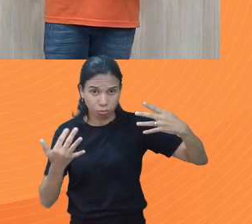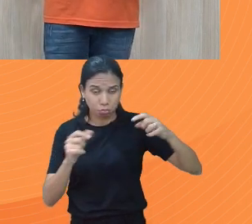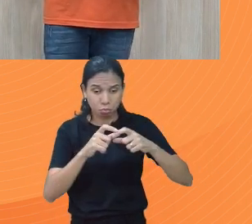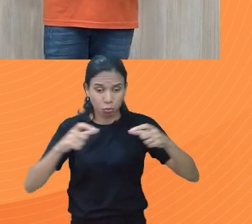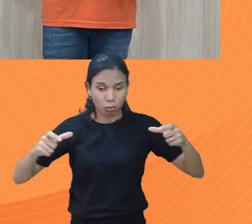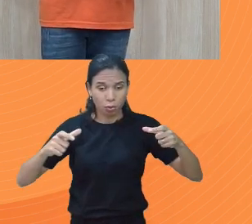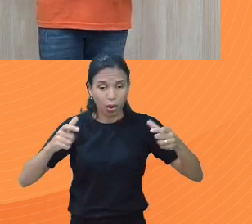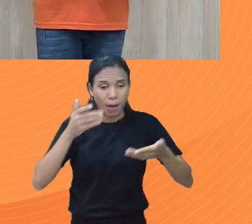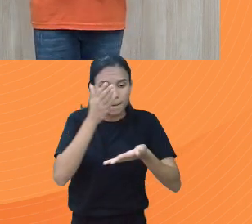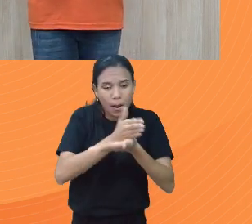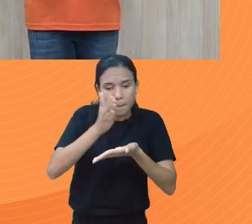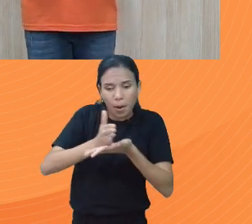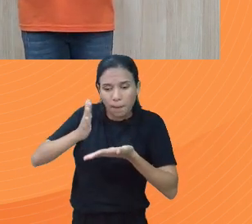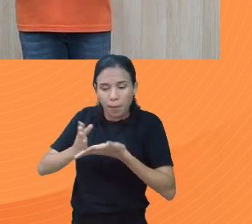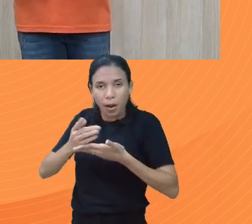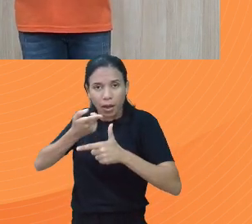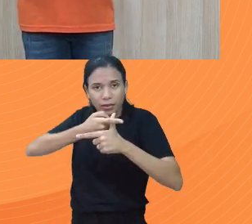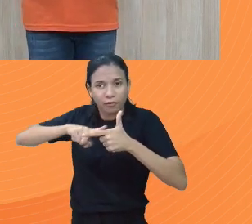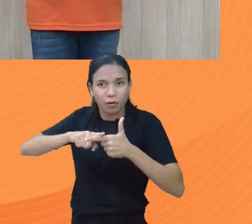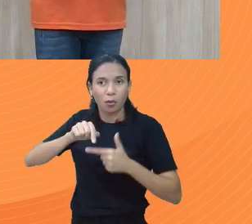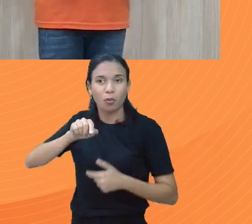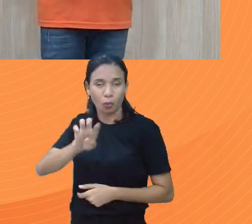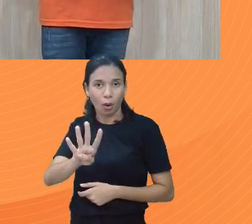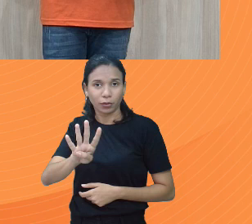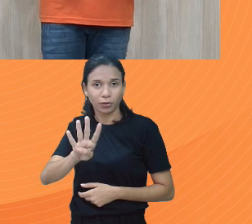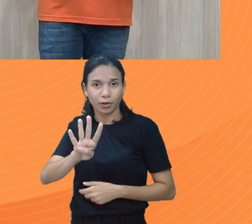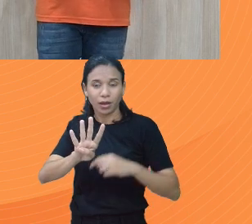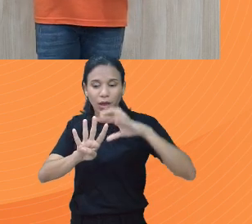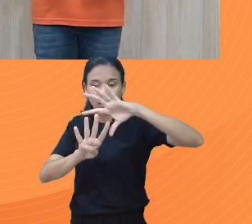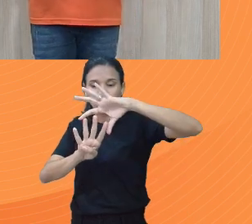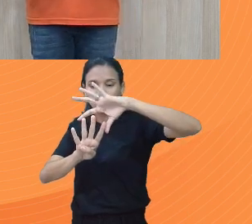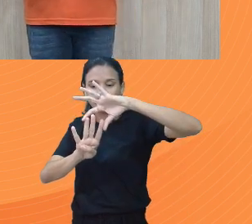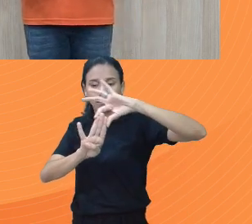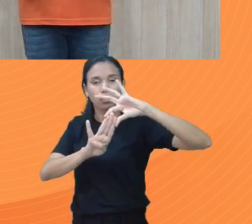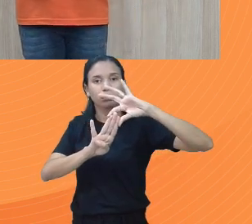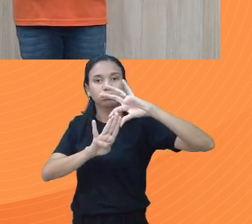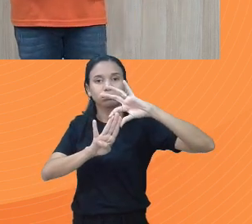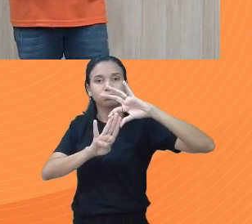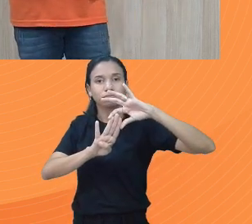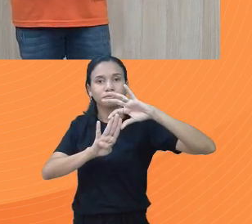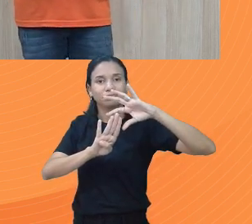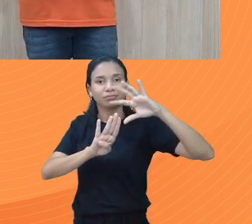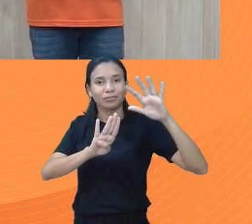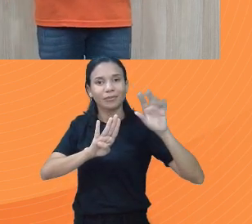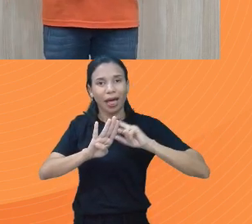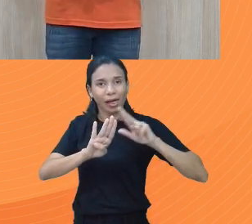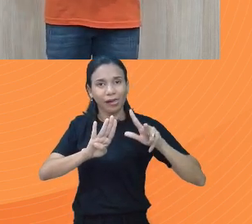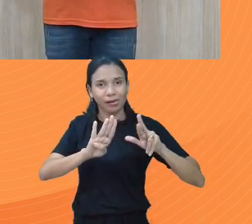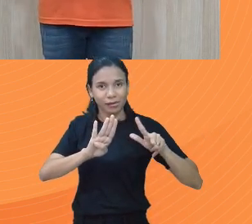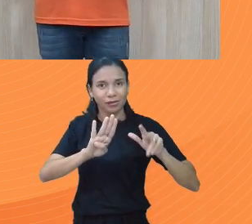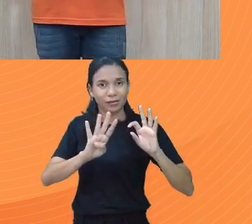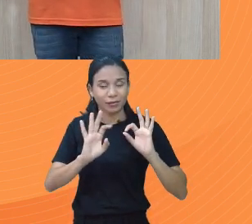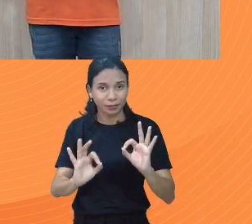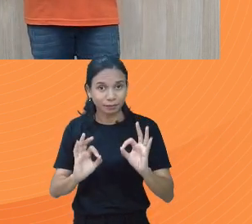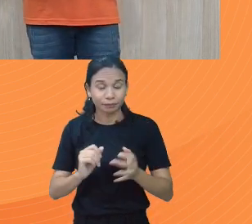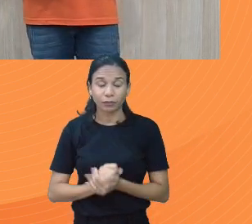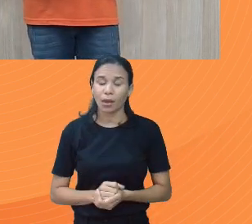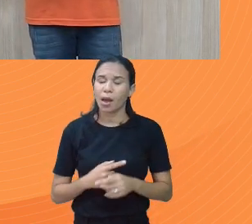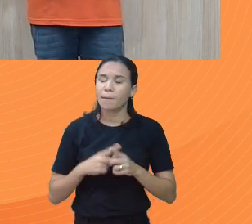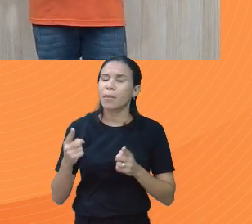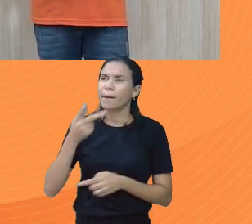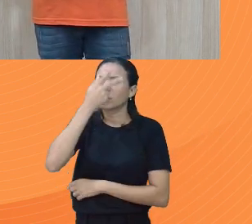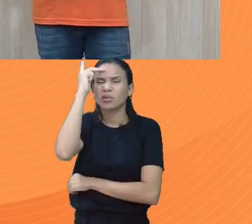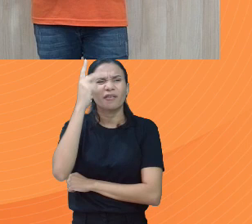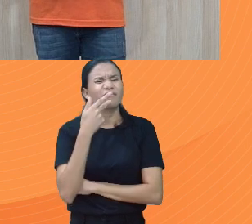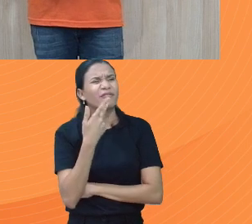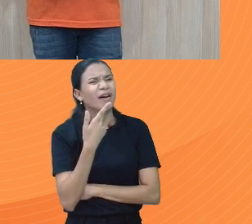4 partes iguais e que tem 3 dessas partes selecionadas ou pintadas, tá? Mas aí alguém pode